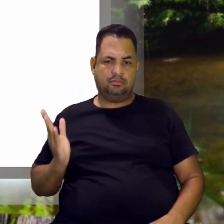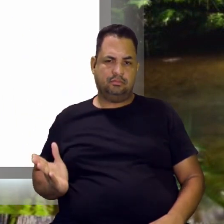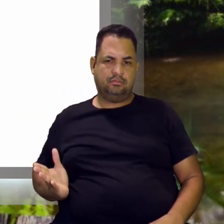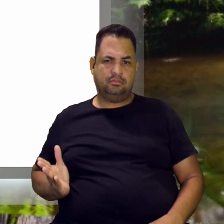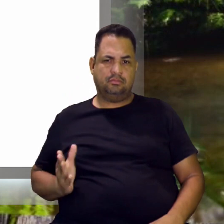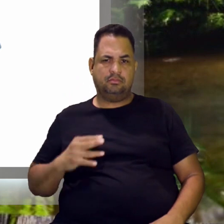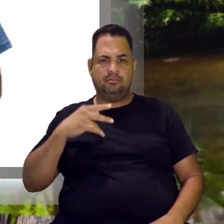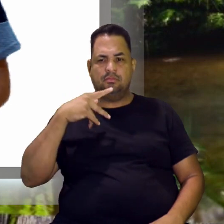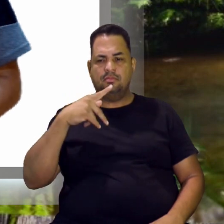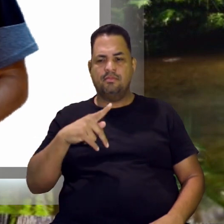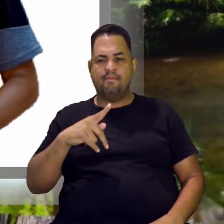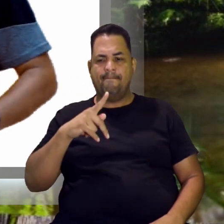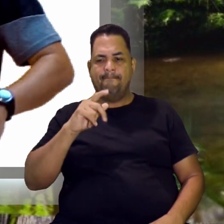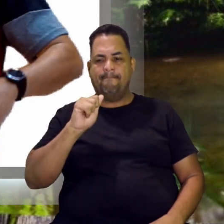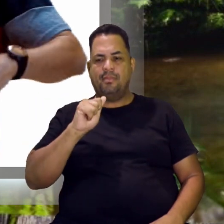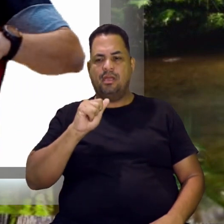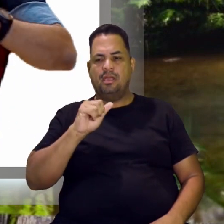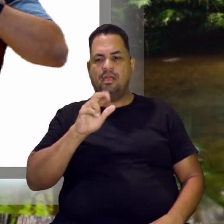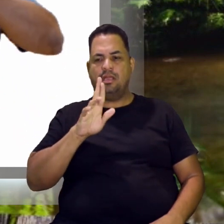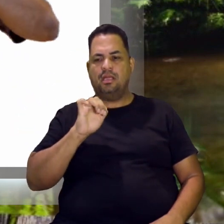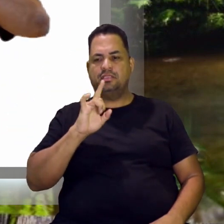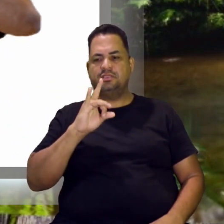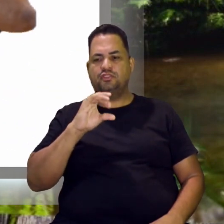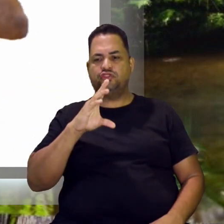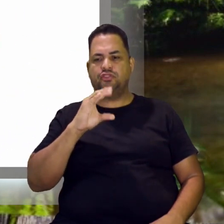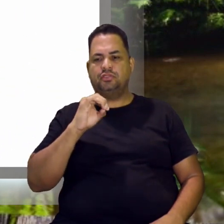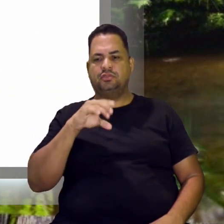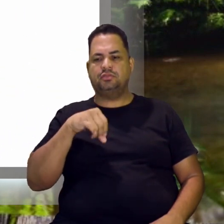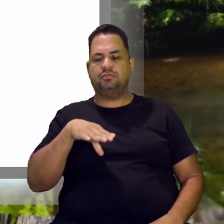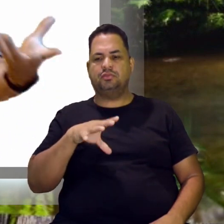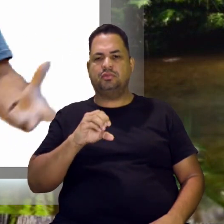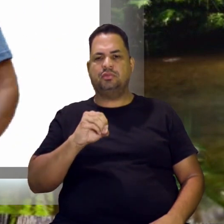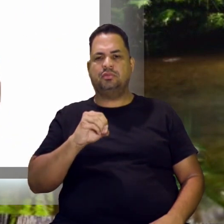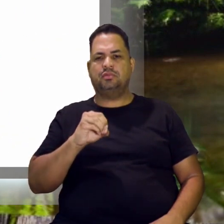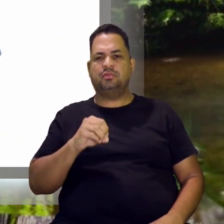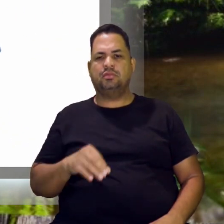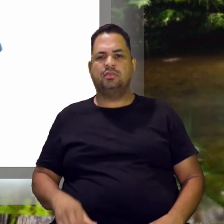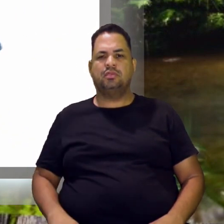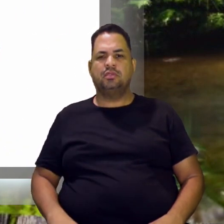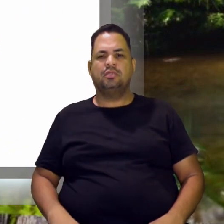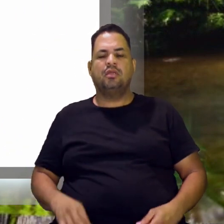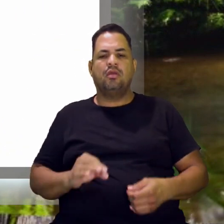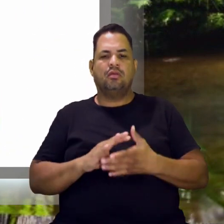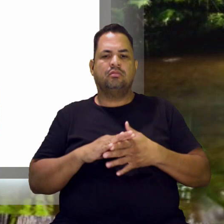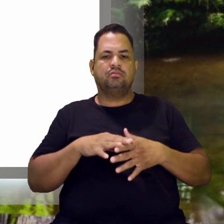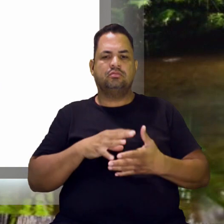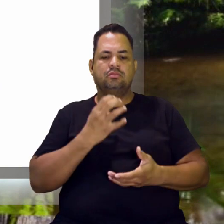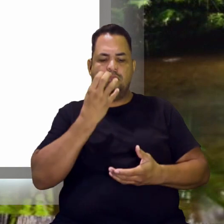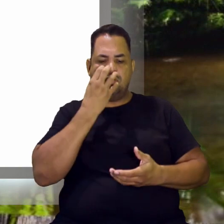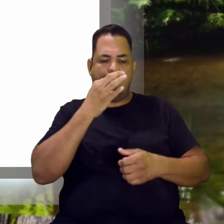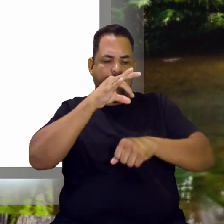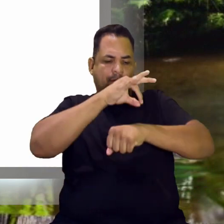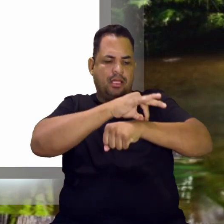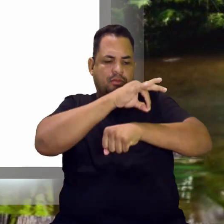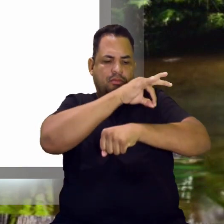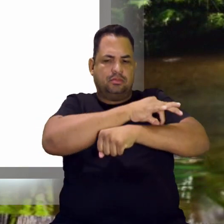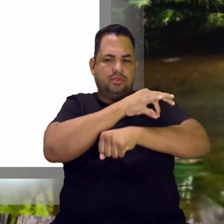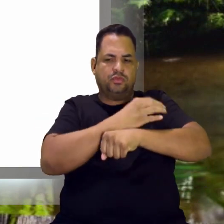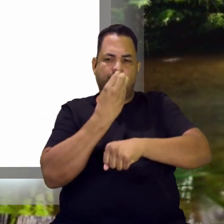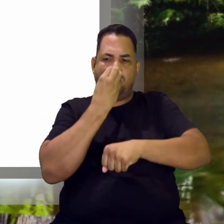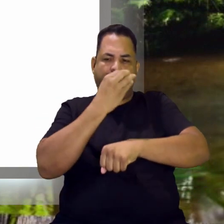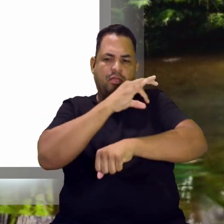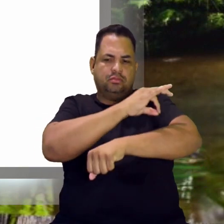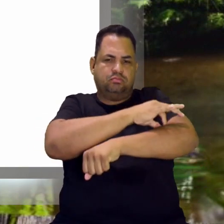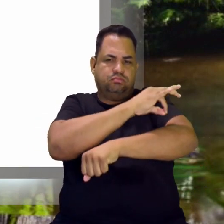de parasitismo, né? O que é o parasitismo? Por exemplo, o carrapato no cachorro. Quem é que está se dando bem?